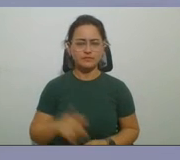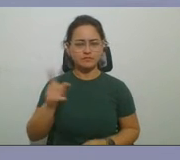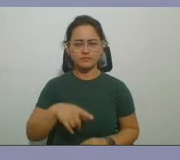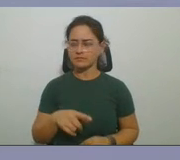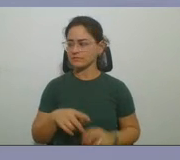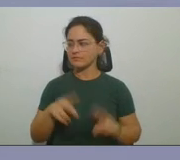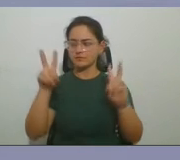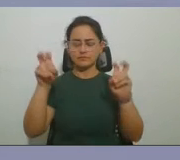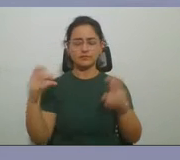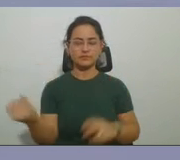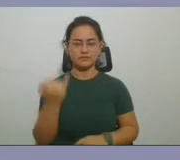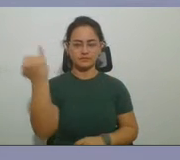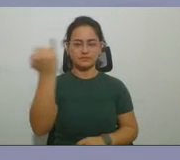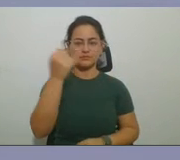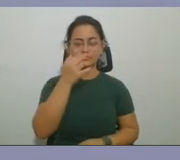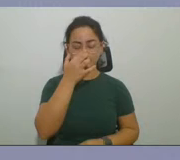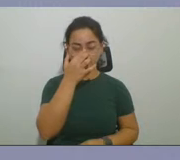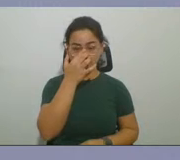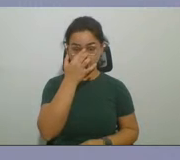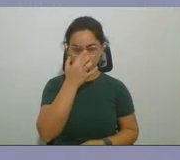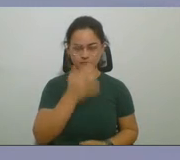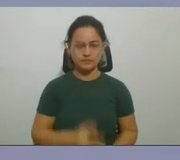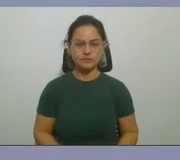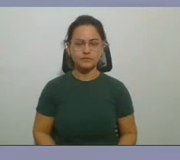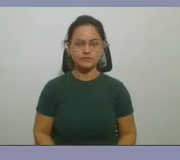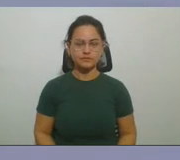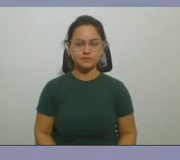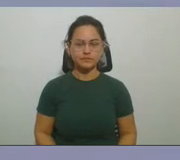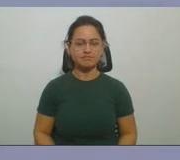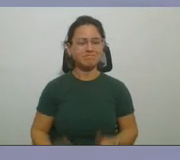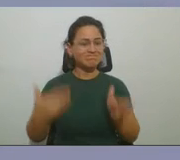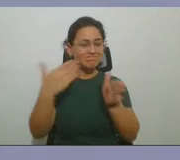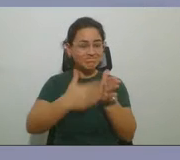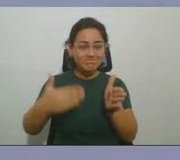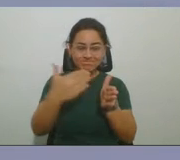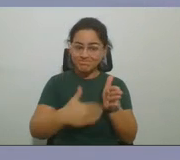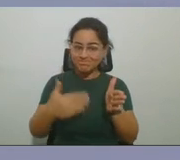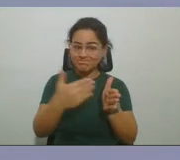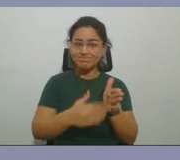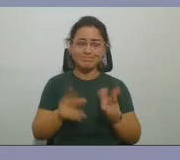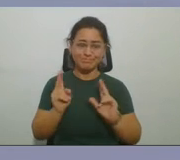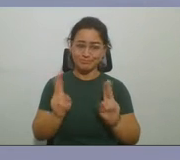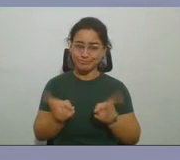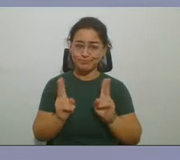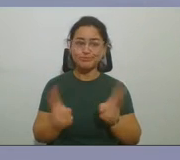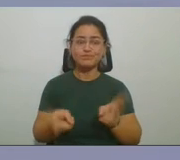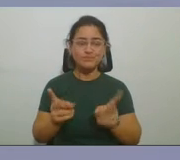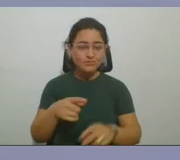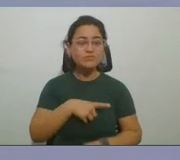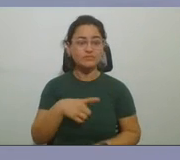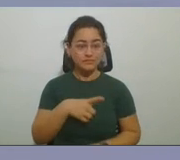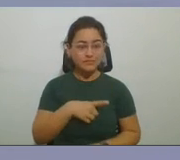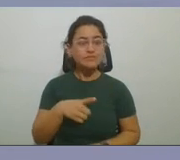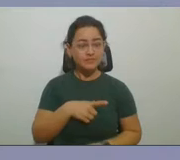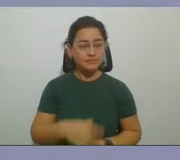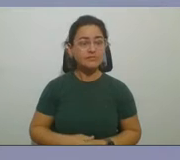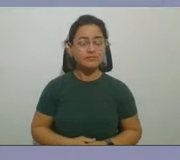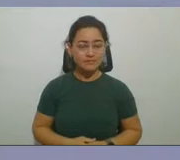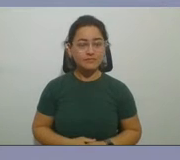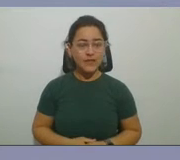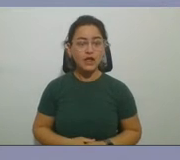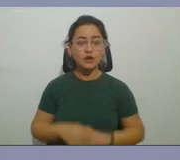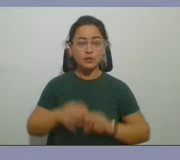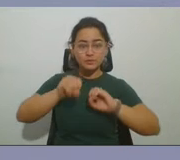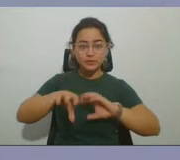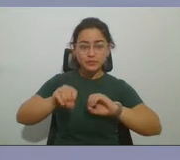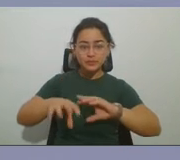nossa universidade. Os desafios sempre estiveram muito presentes e latentes para a educação e para o desenvolvimento da